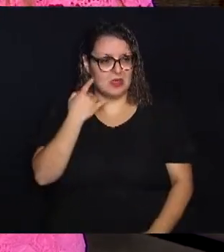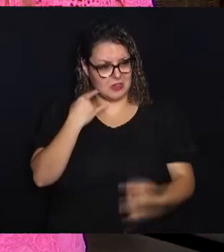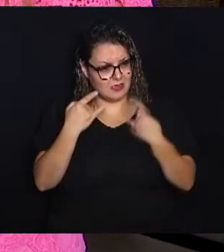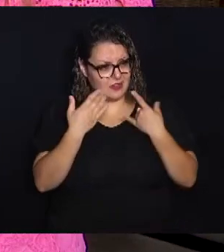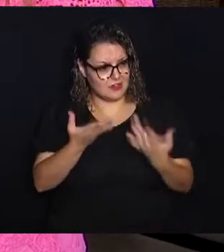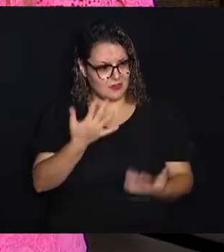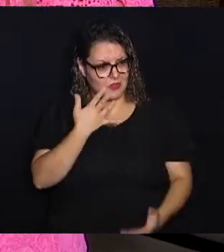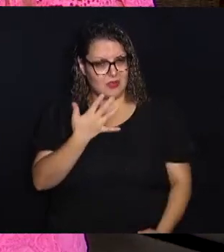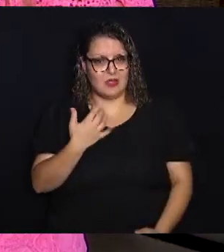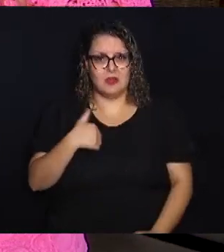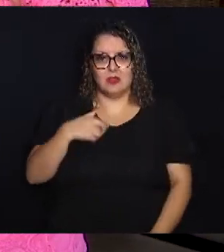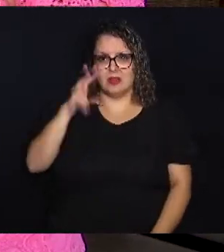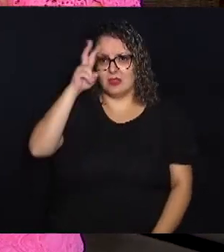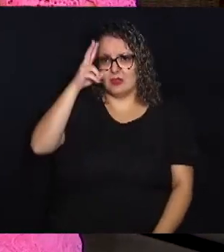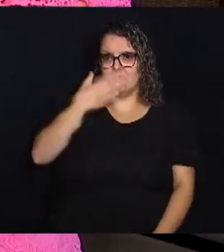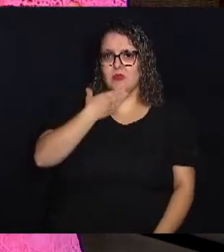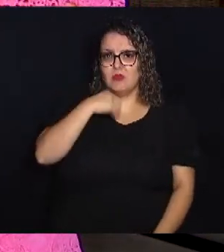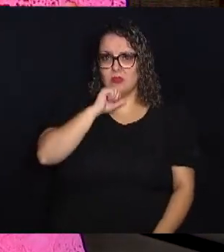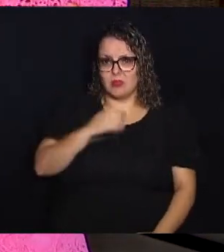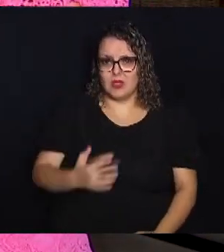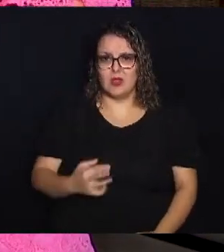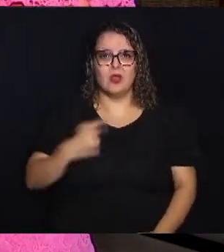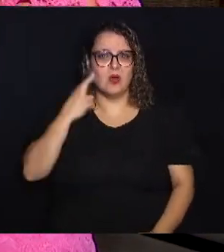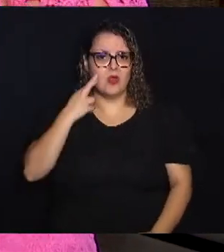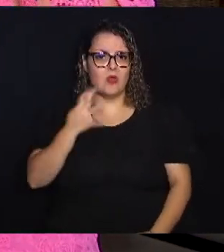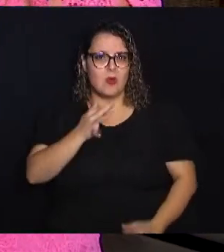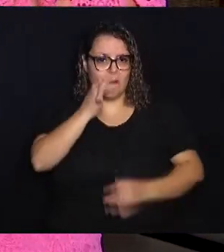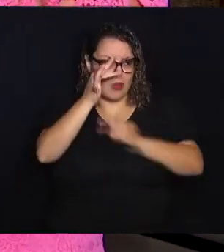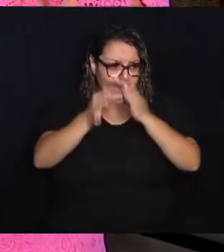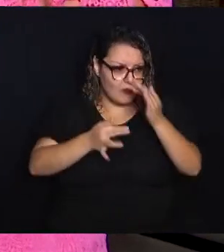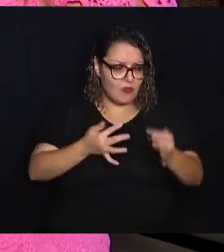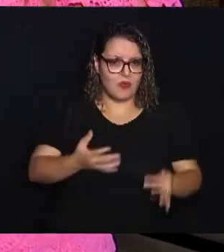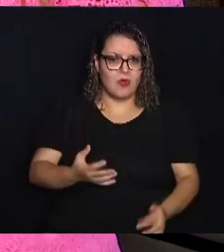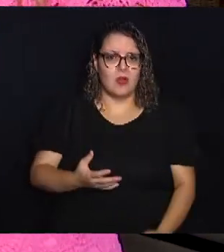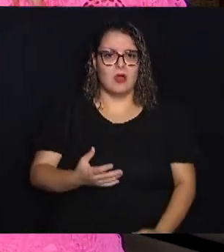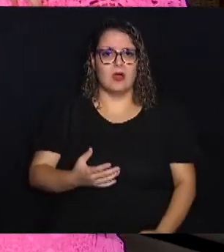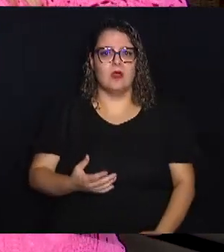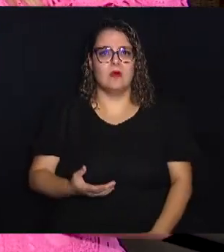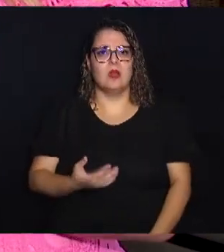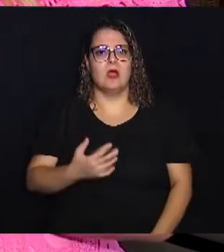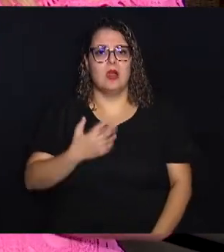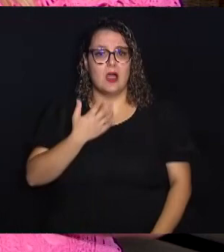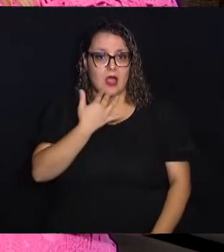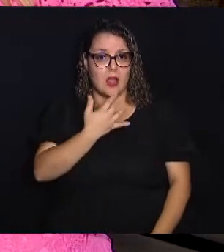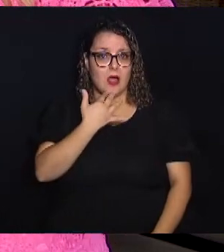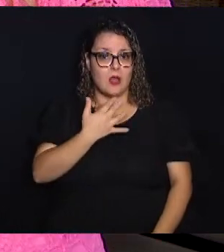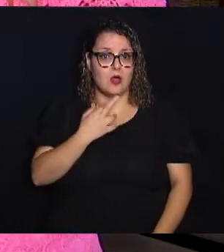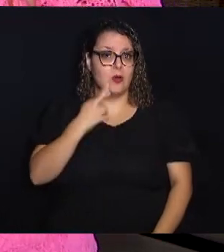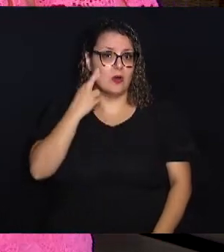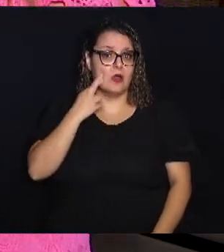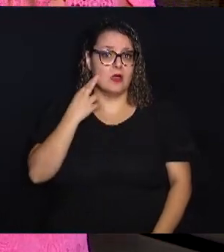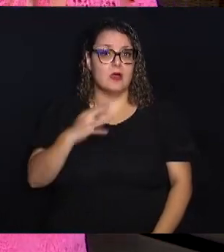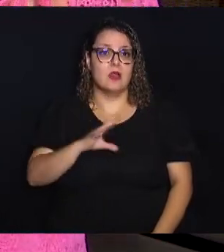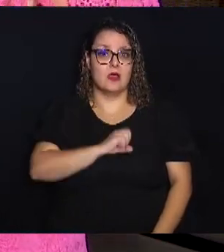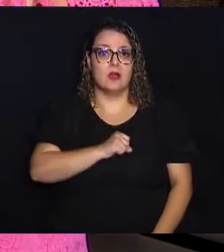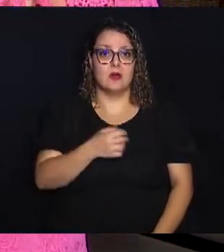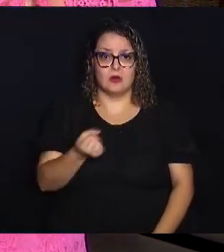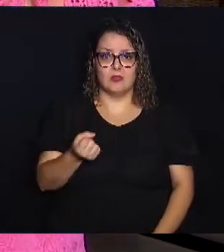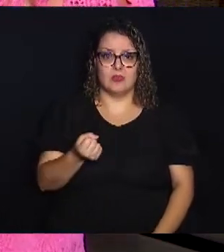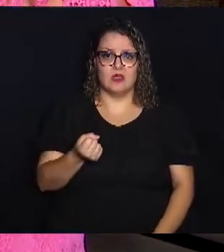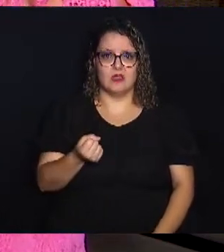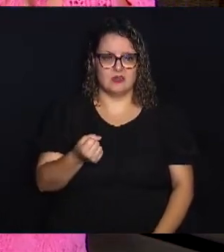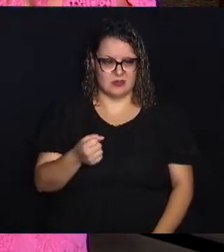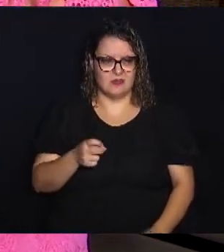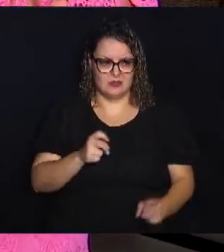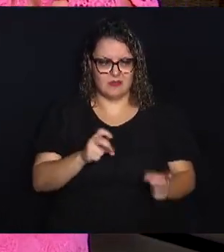É interessante isso, né? Eu lembro que meu pai chegava às vezes com rosa e tudo mais, a cor de rosa mesmo, né? E ela gostava